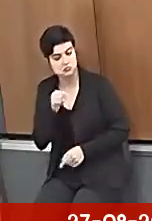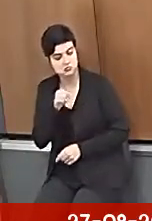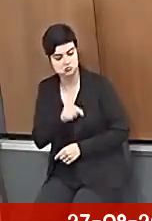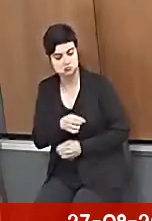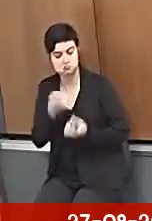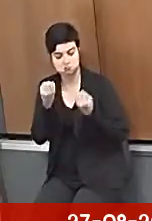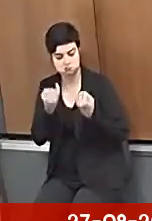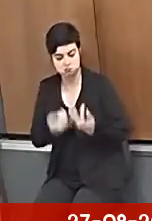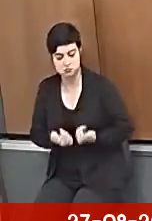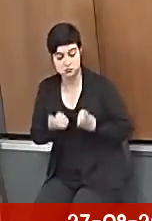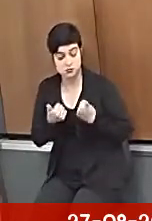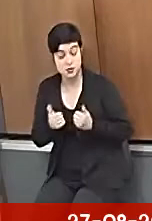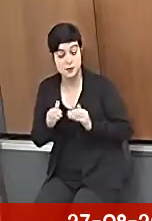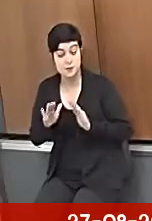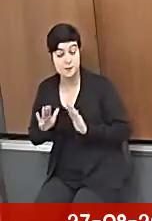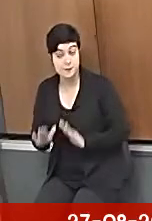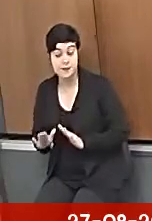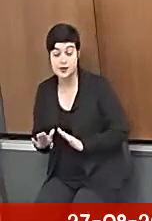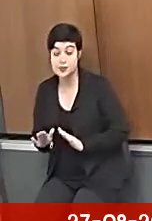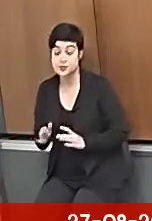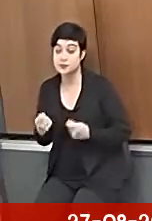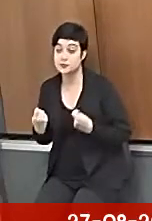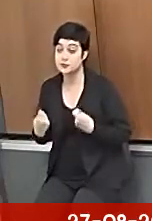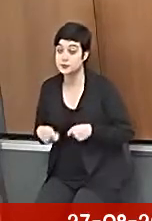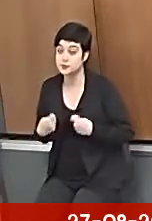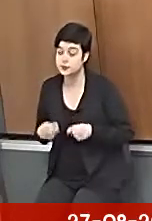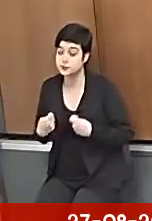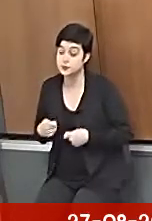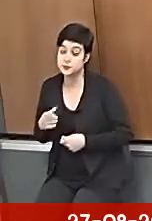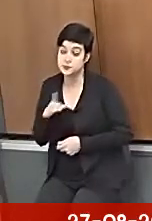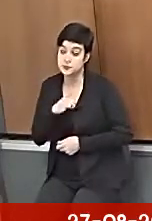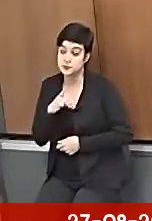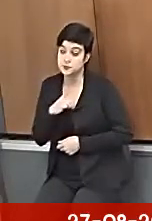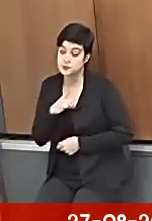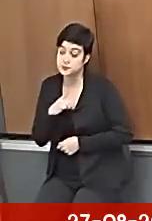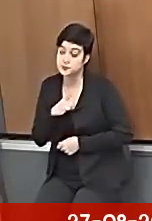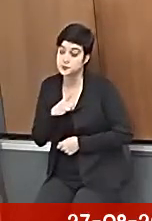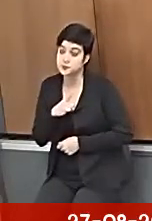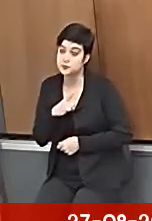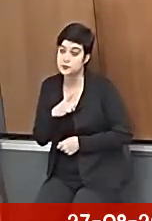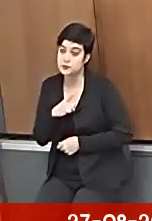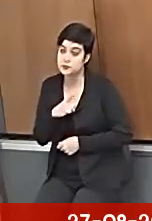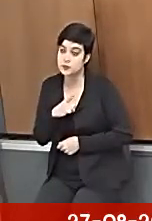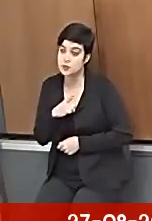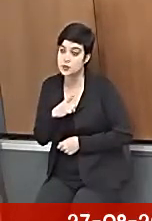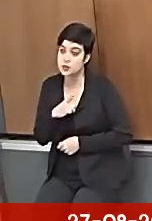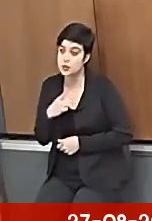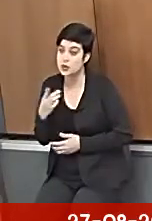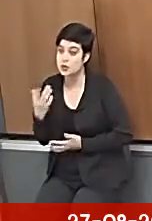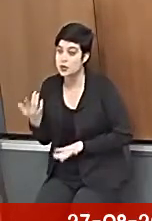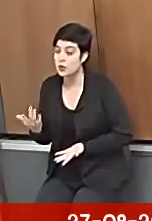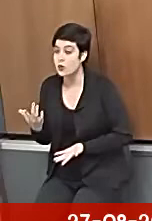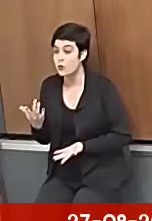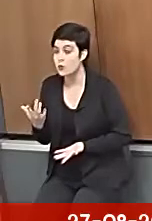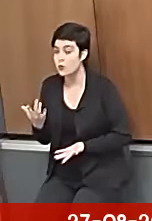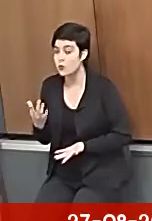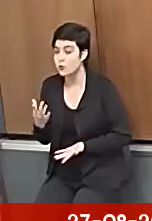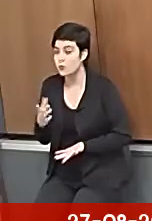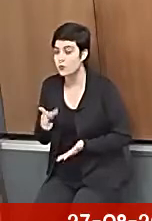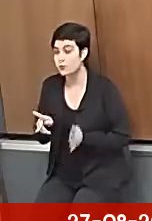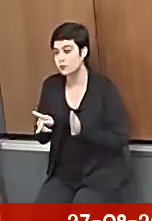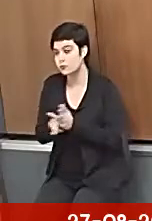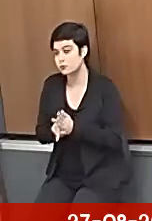explanação mas eu diria que é preciso que a gente tenha um viés também um olhar para a questão